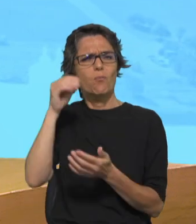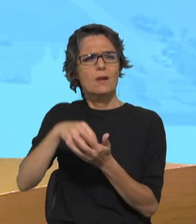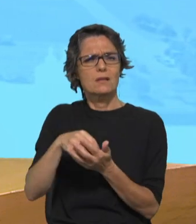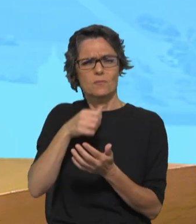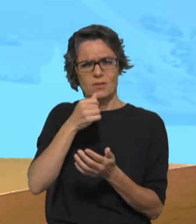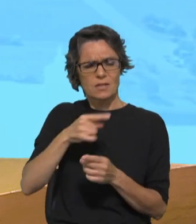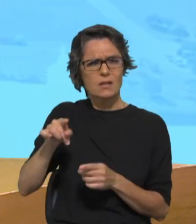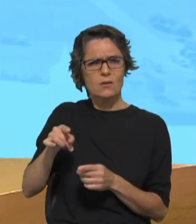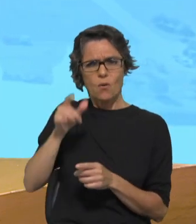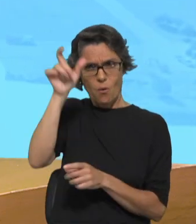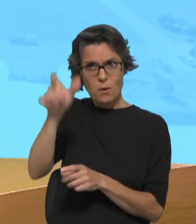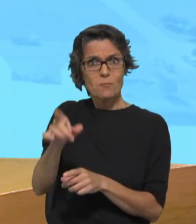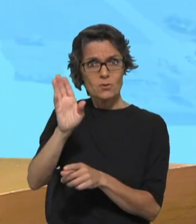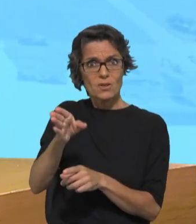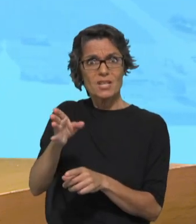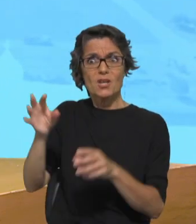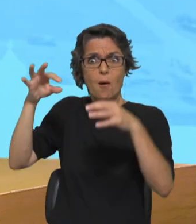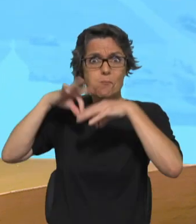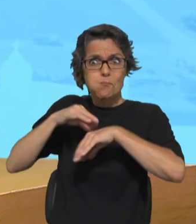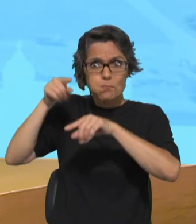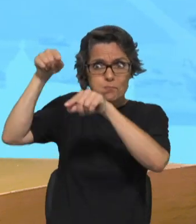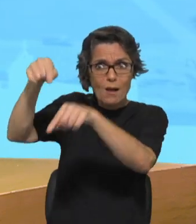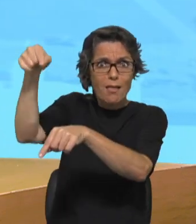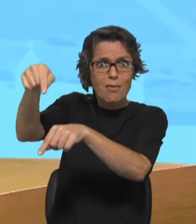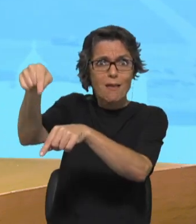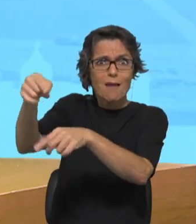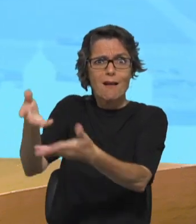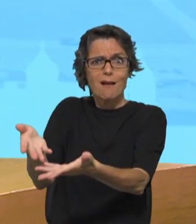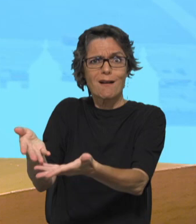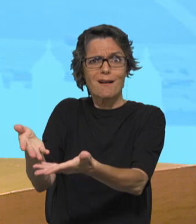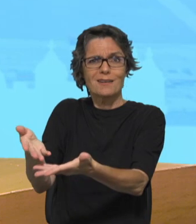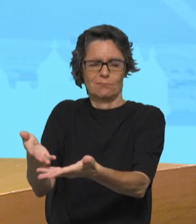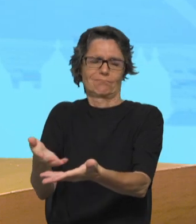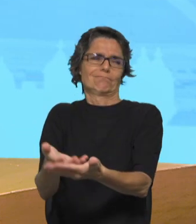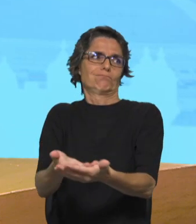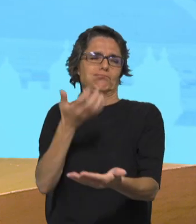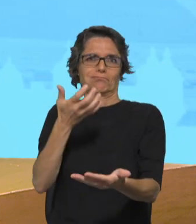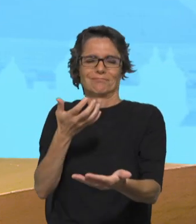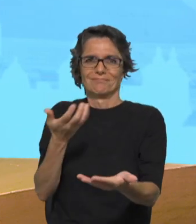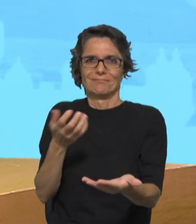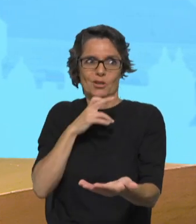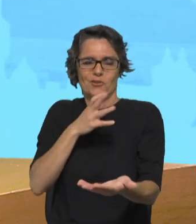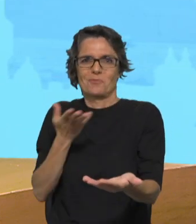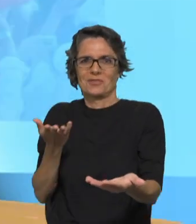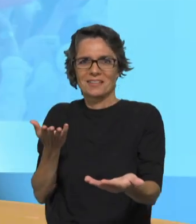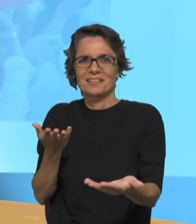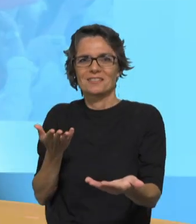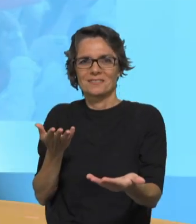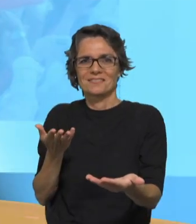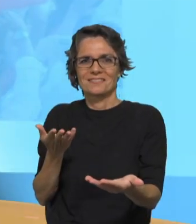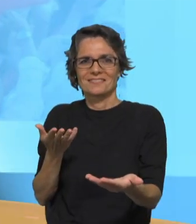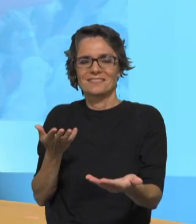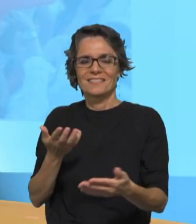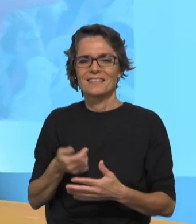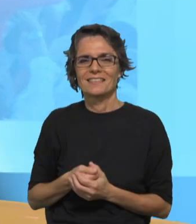a alguém que já tinha o Espírito Santo? Isto é brutal, isto é extraordinário. E é por